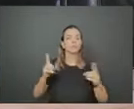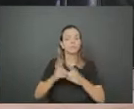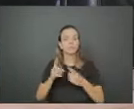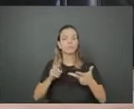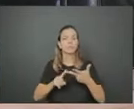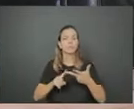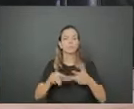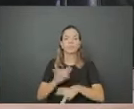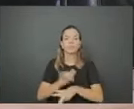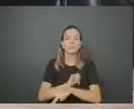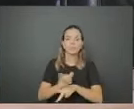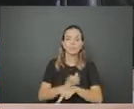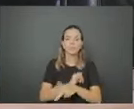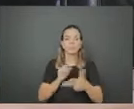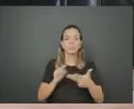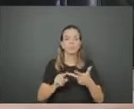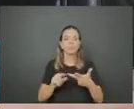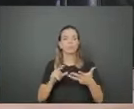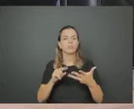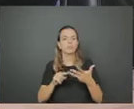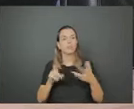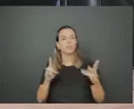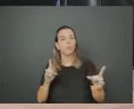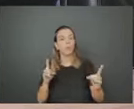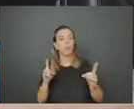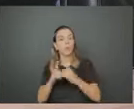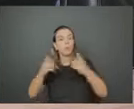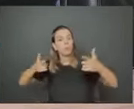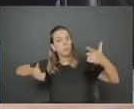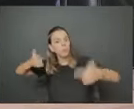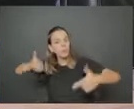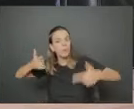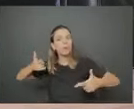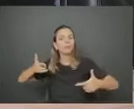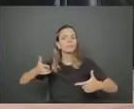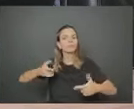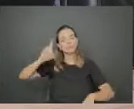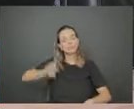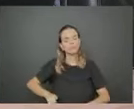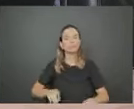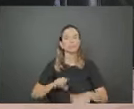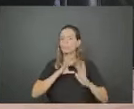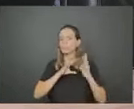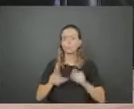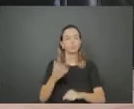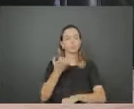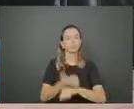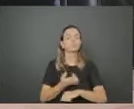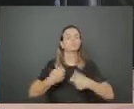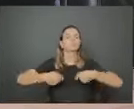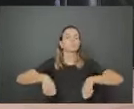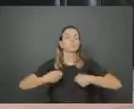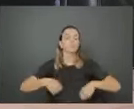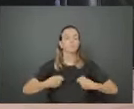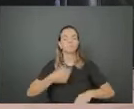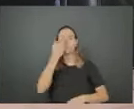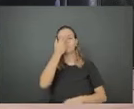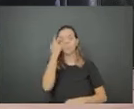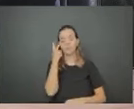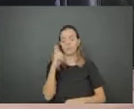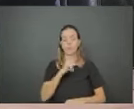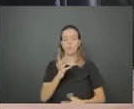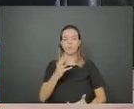confrontos, tiros, direito, tudo isso, né, que é necessário para dar suporte para o cidadão. Né,